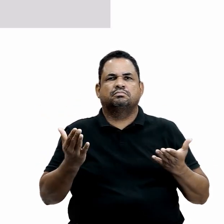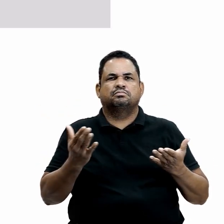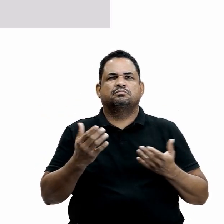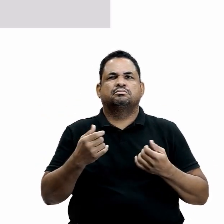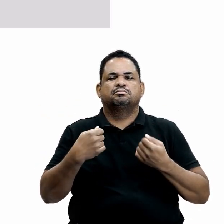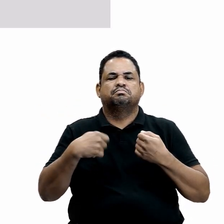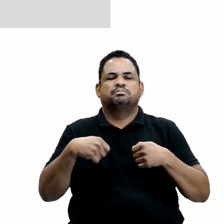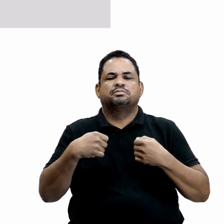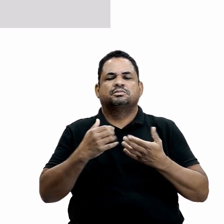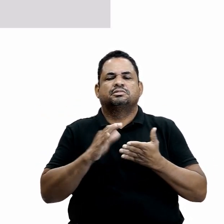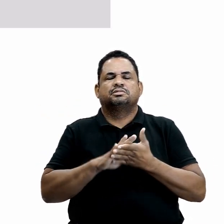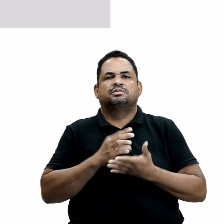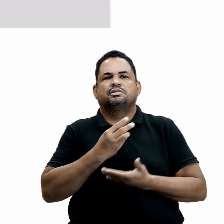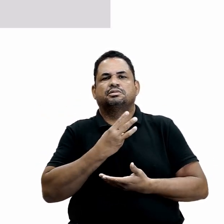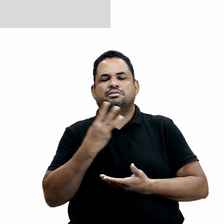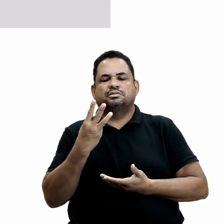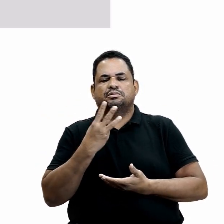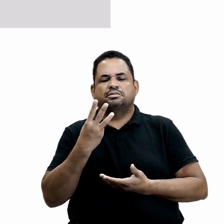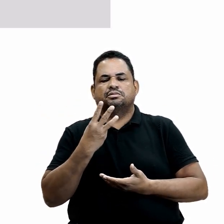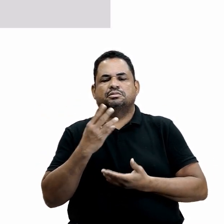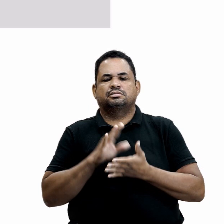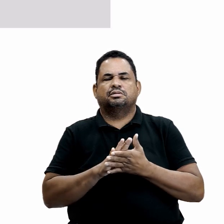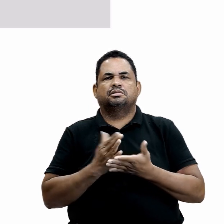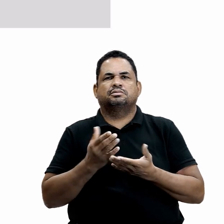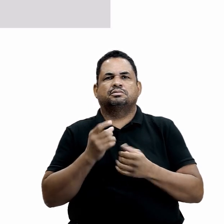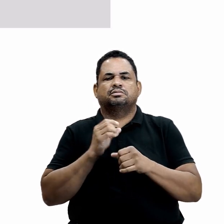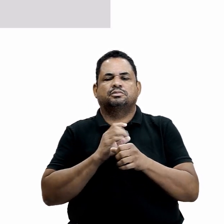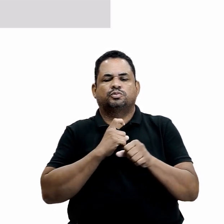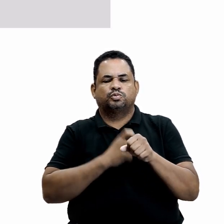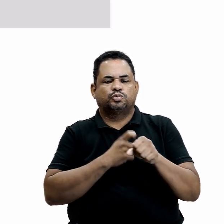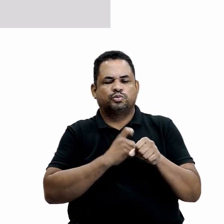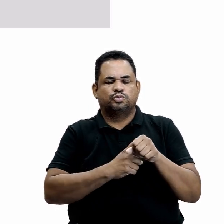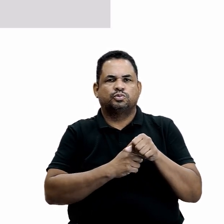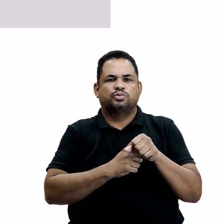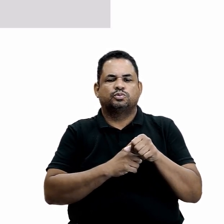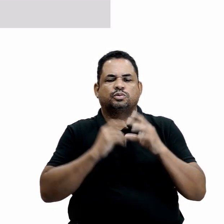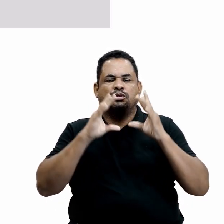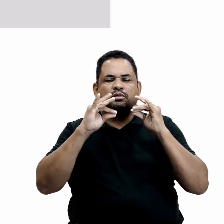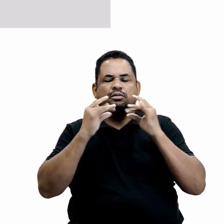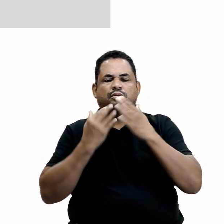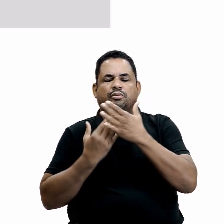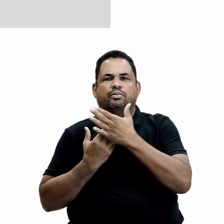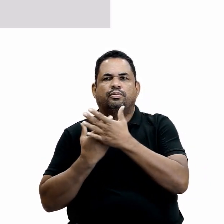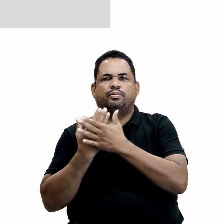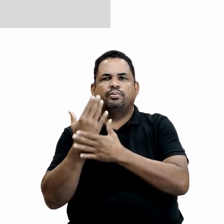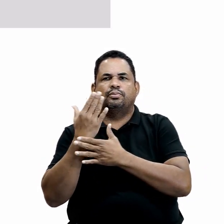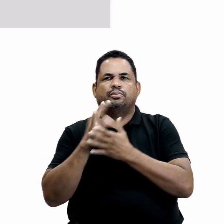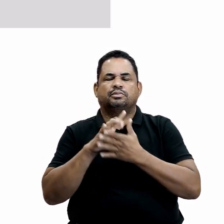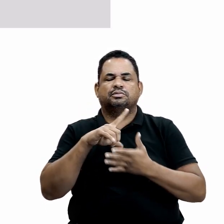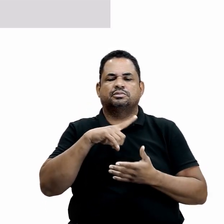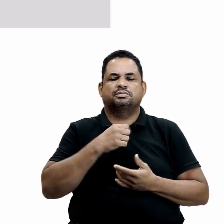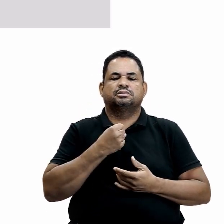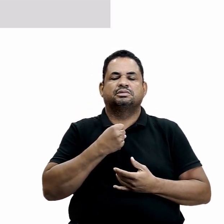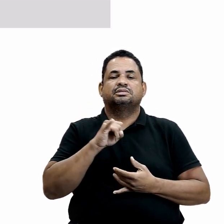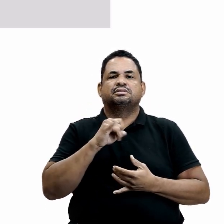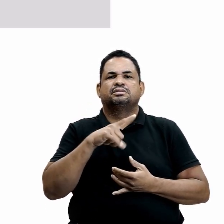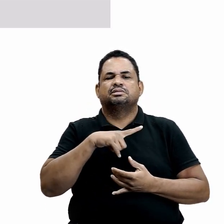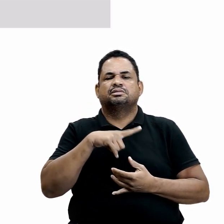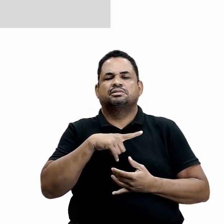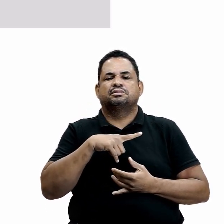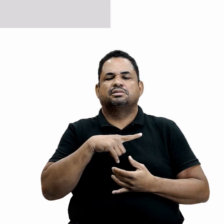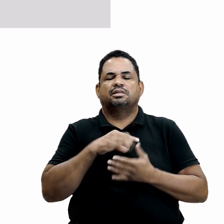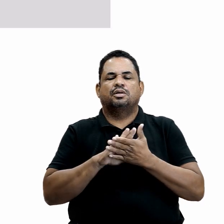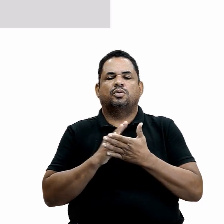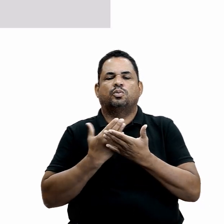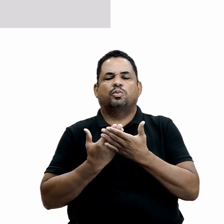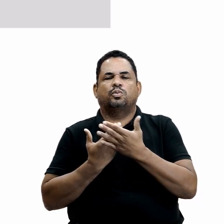estar nos três estados físicos da matéria: sólido, líquido ou gasoso. Se tiver no estado gasoso, tem entre